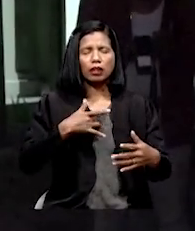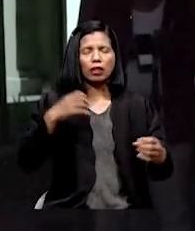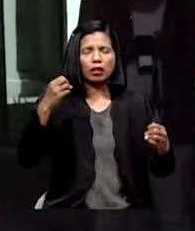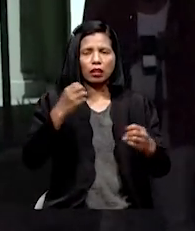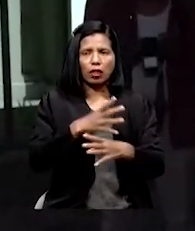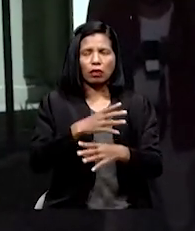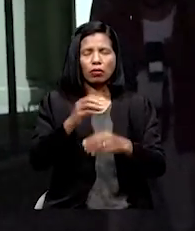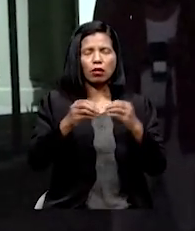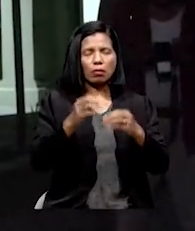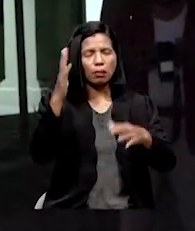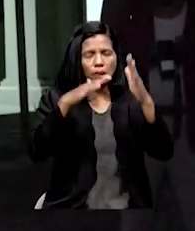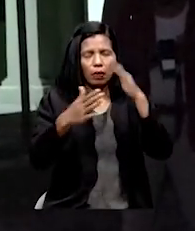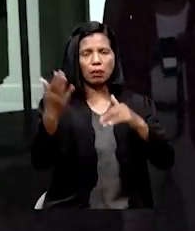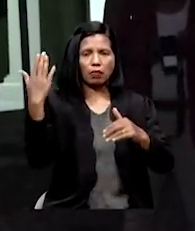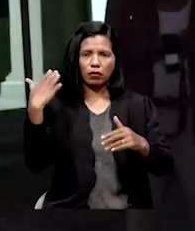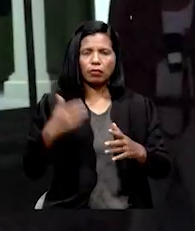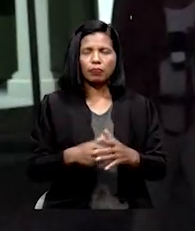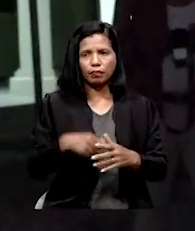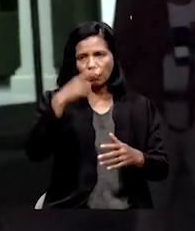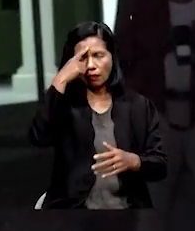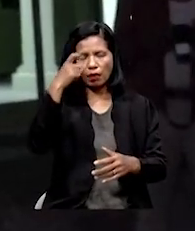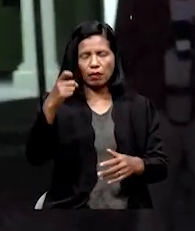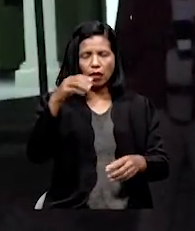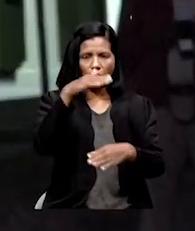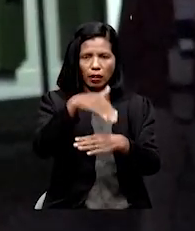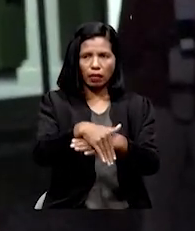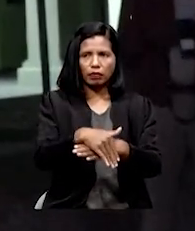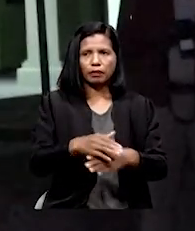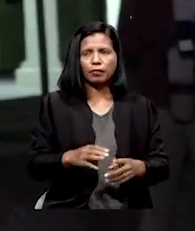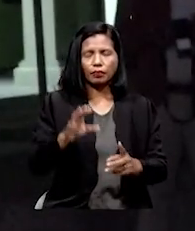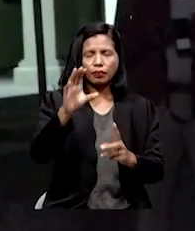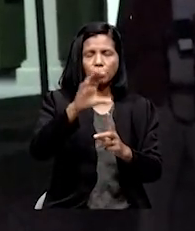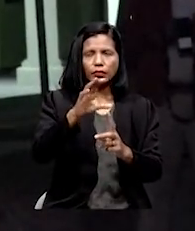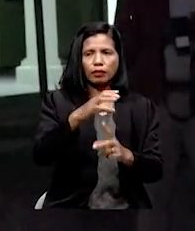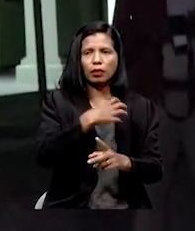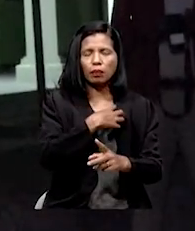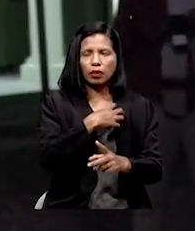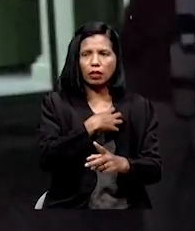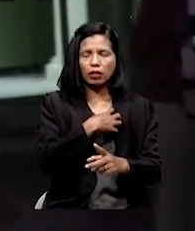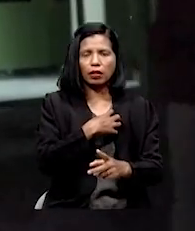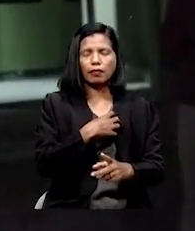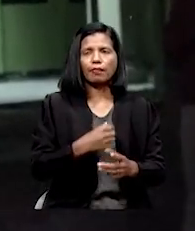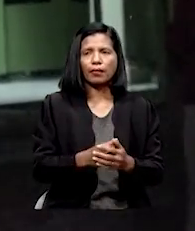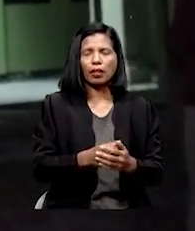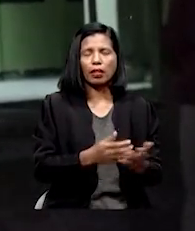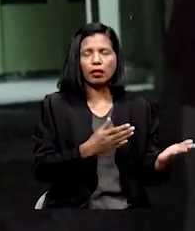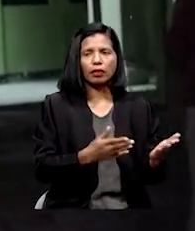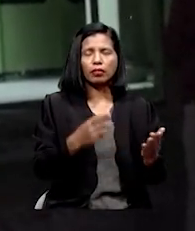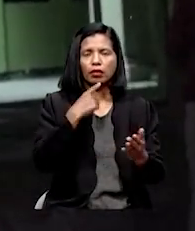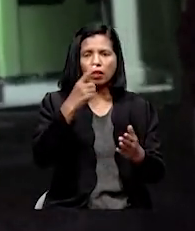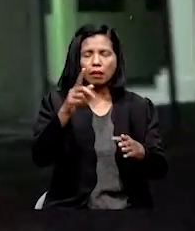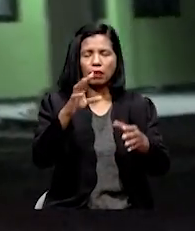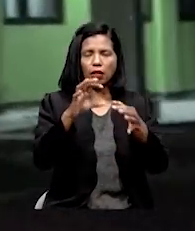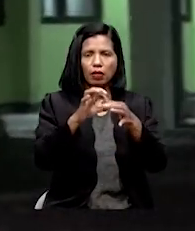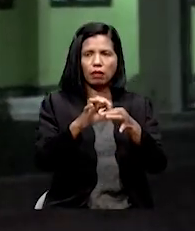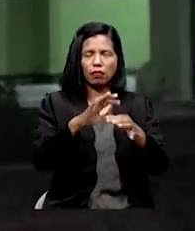nebe makliu na bane. Tambanema, kala ndane, comando, undari especial da polícia, orienta ba,